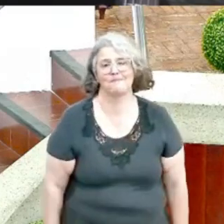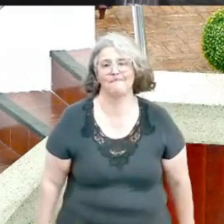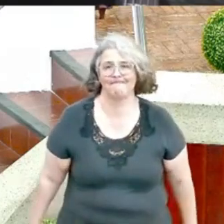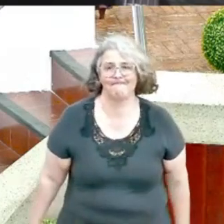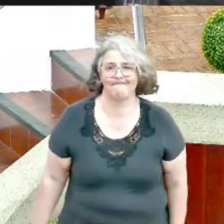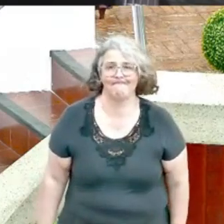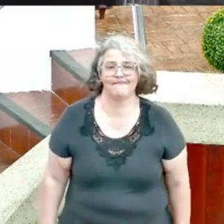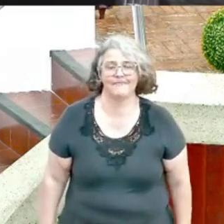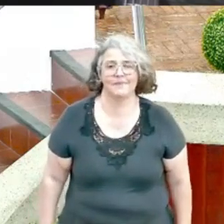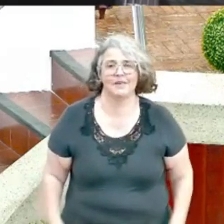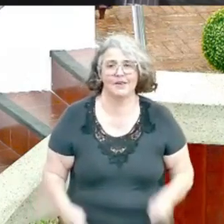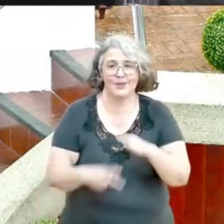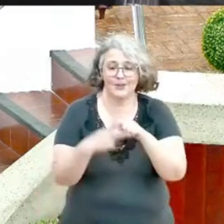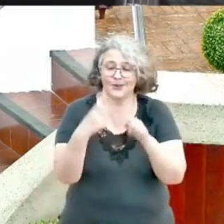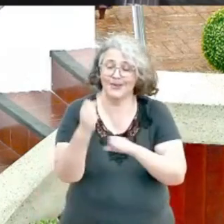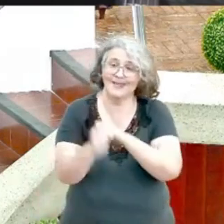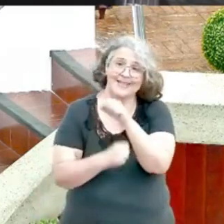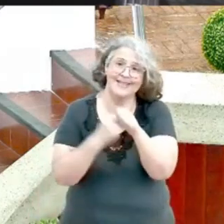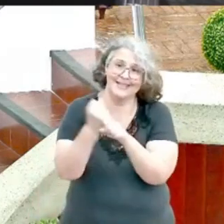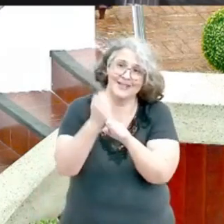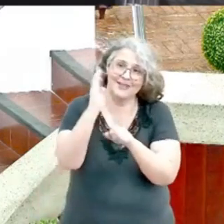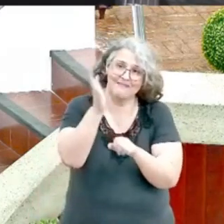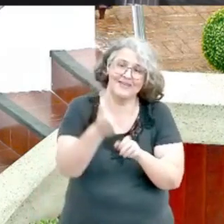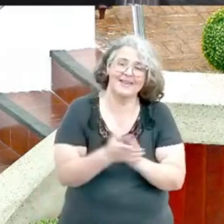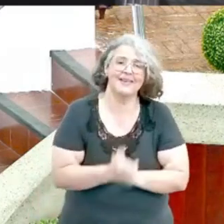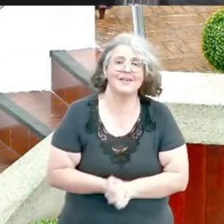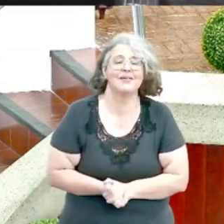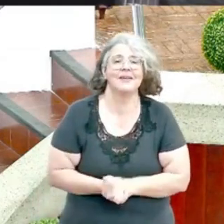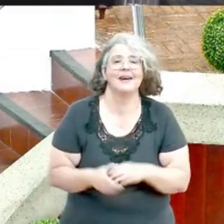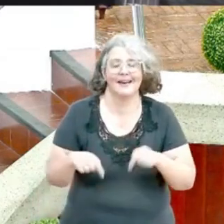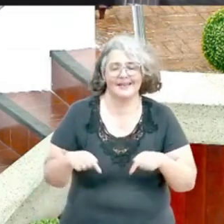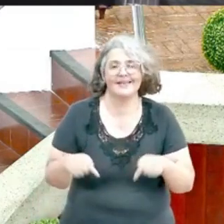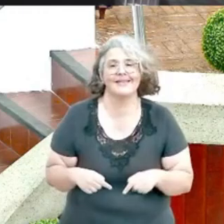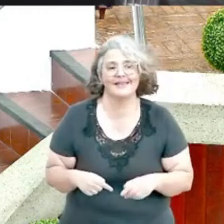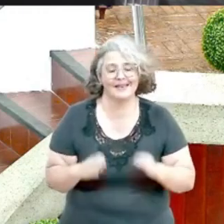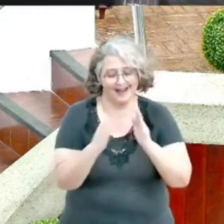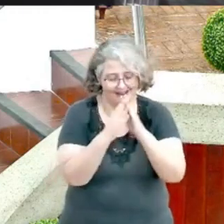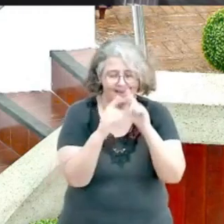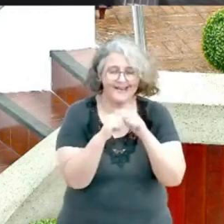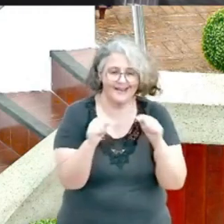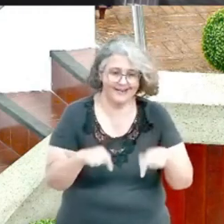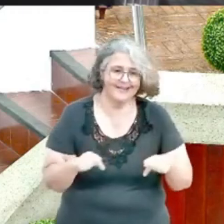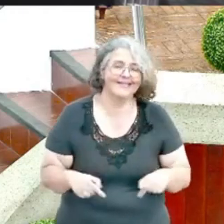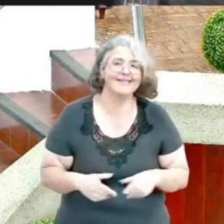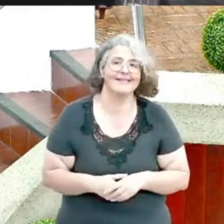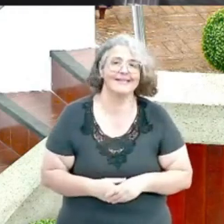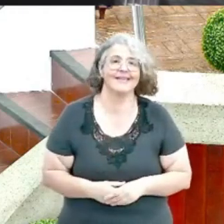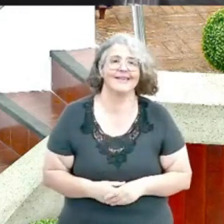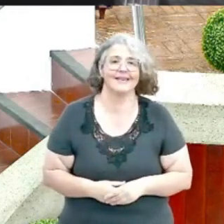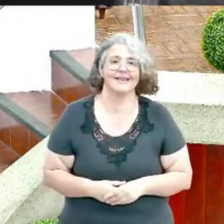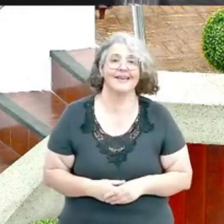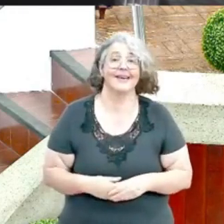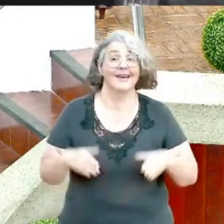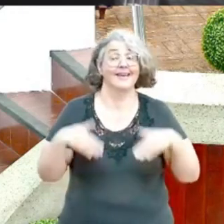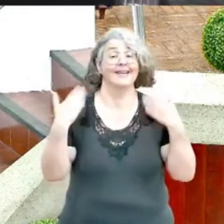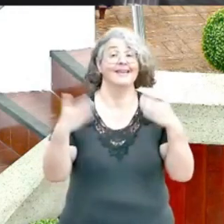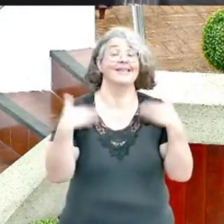Nos 2 anos e meio que eu estou aqui, eu tenho me convencido de que esta igreja é